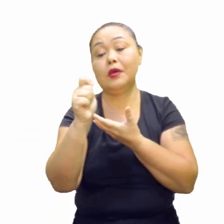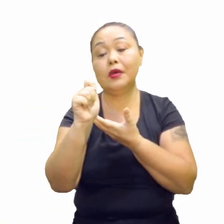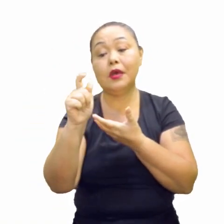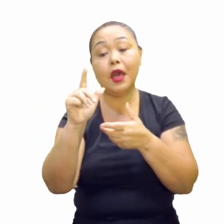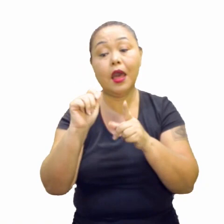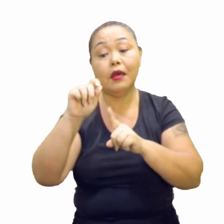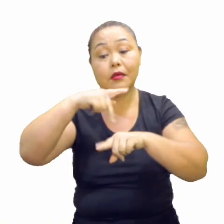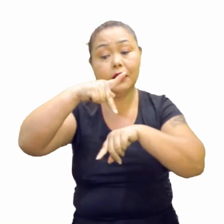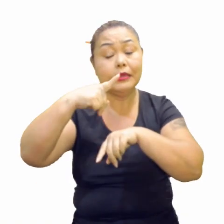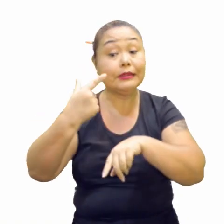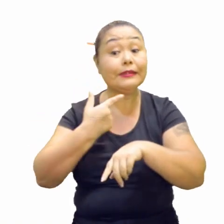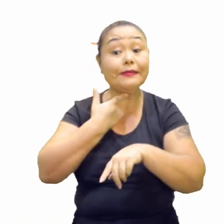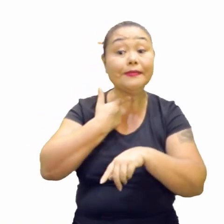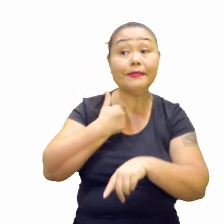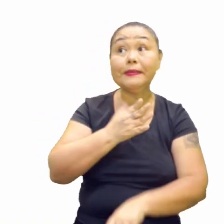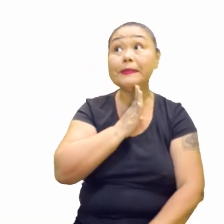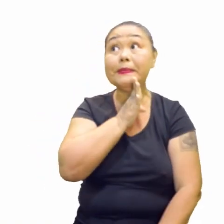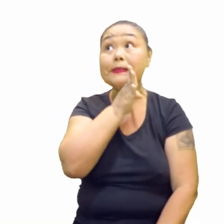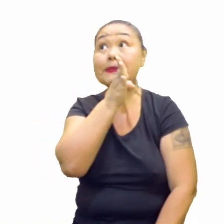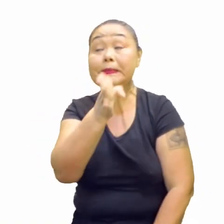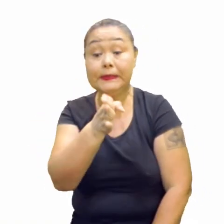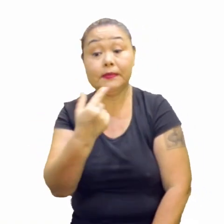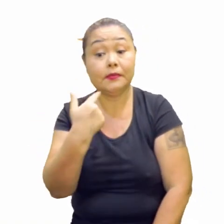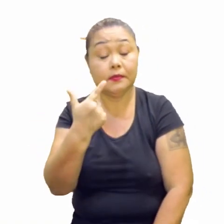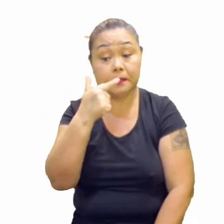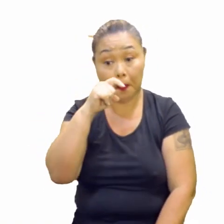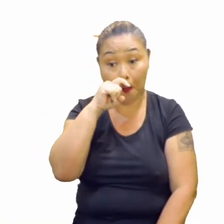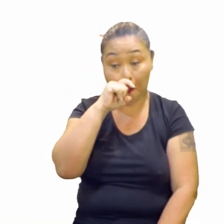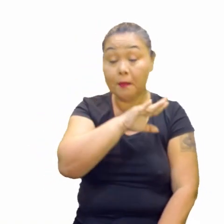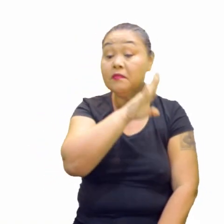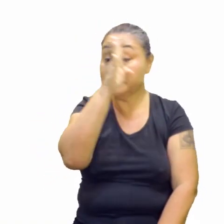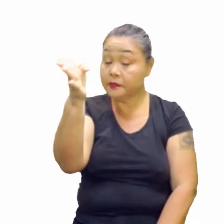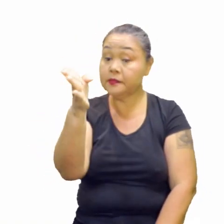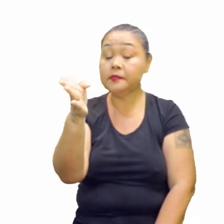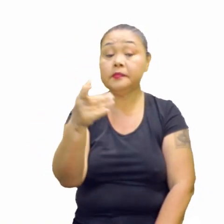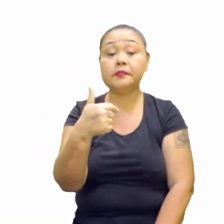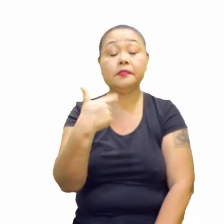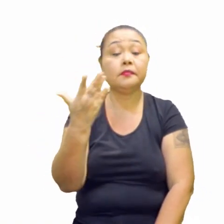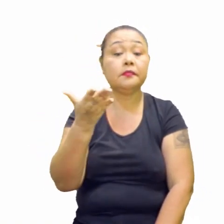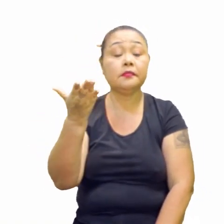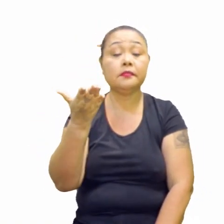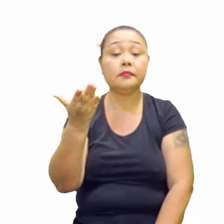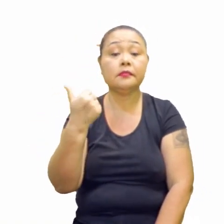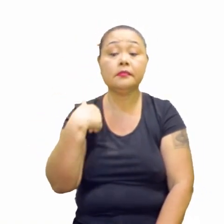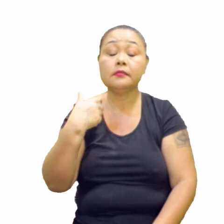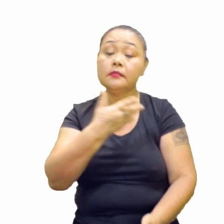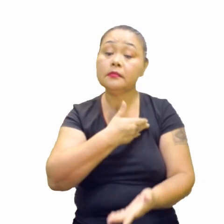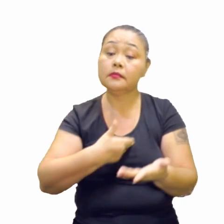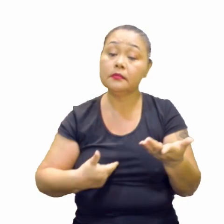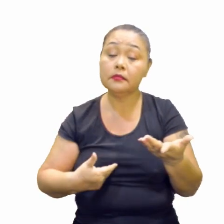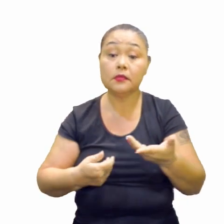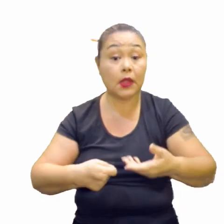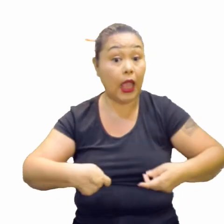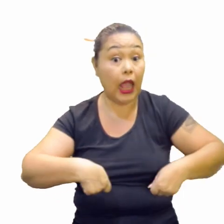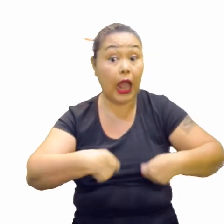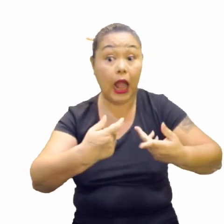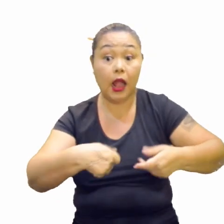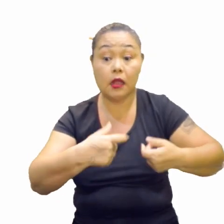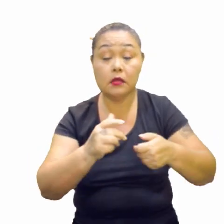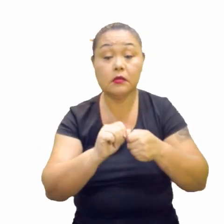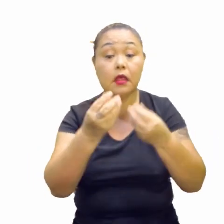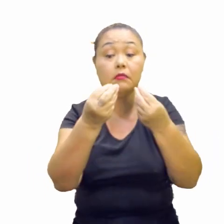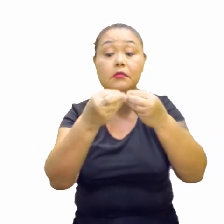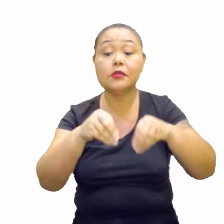vontade. Cortar na carne mesmo. Agora, quando você vê um governo que está gastando muito, é prejudicial para todo